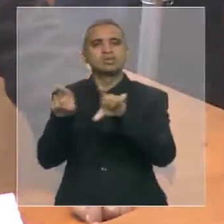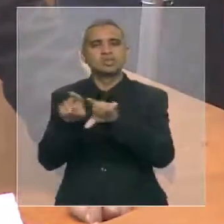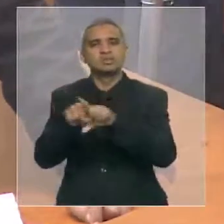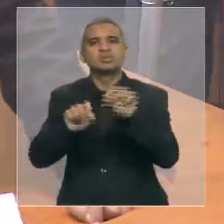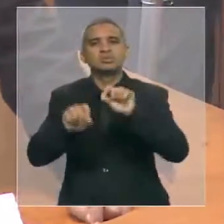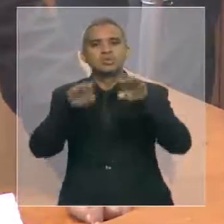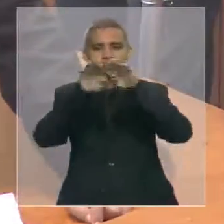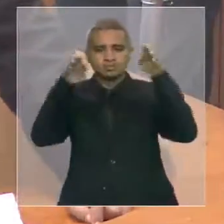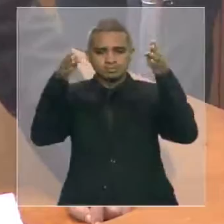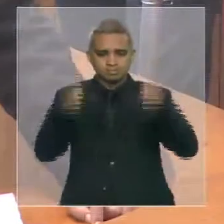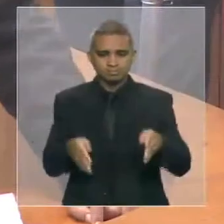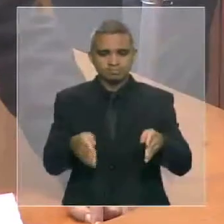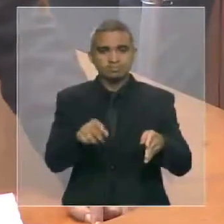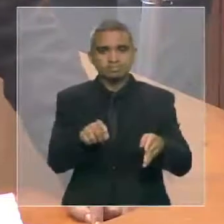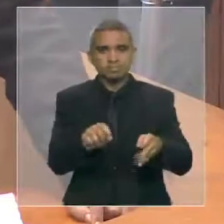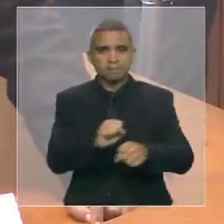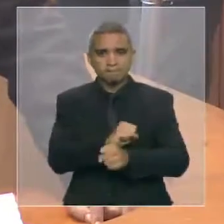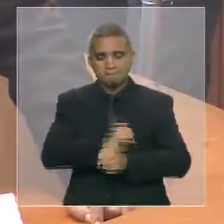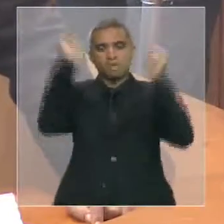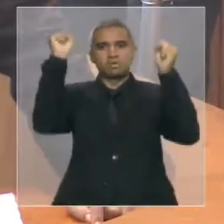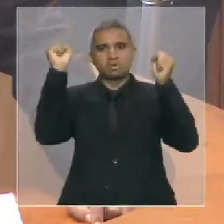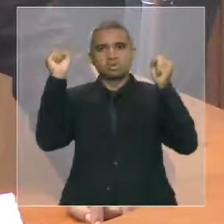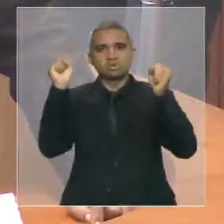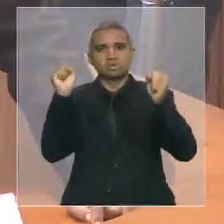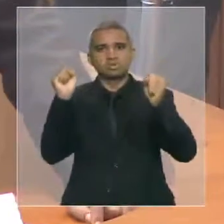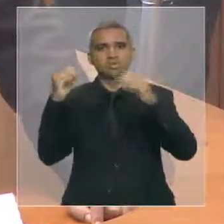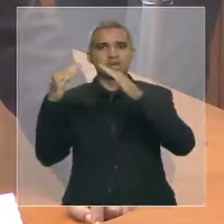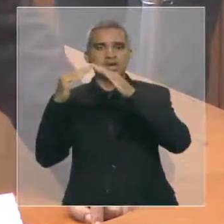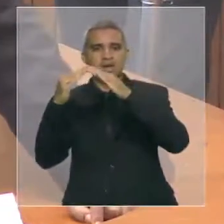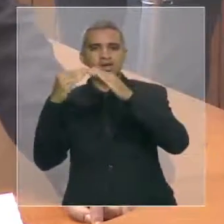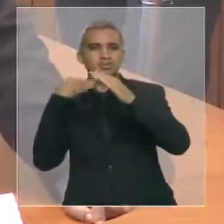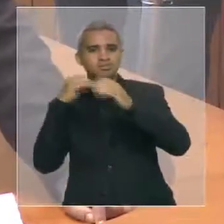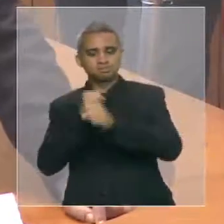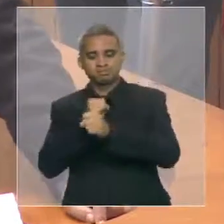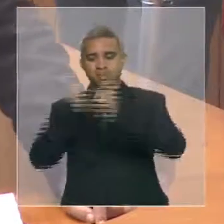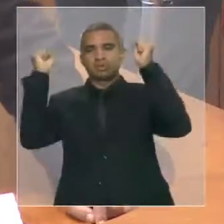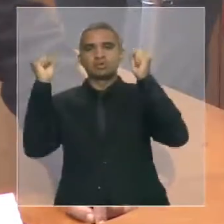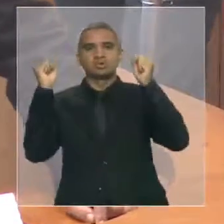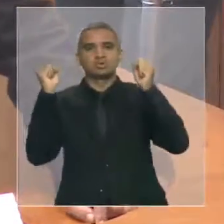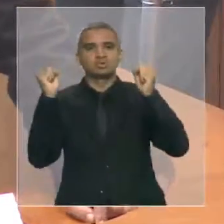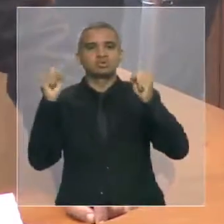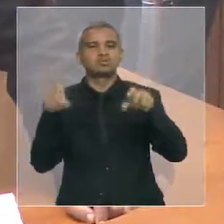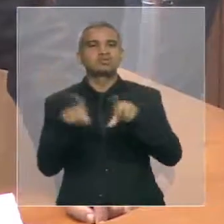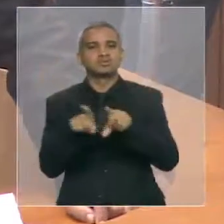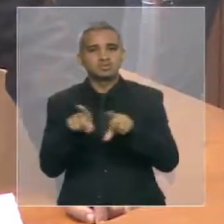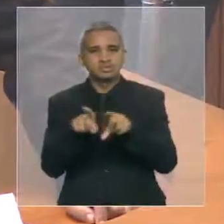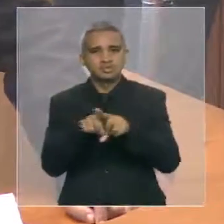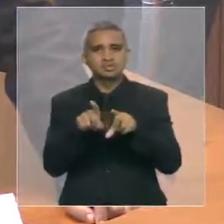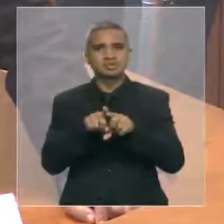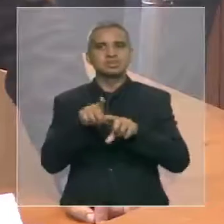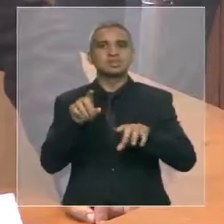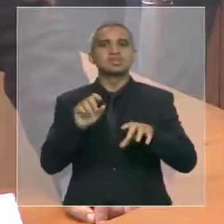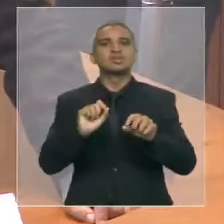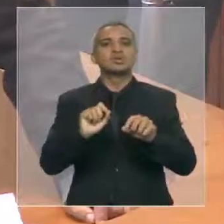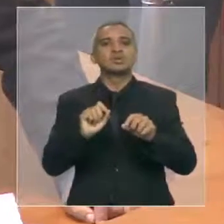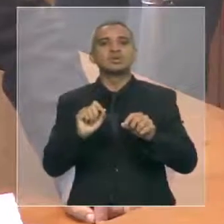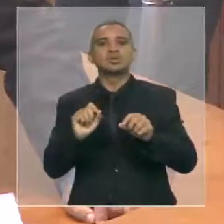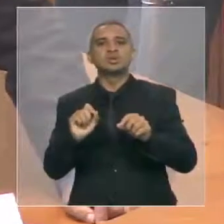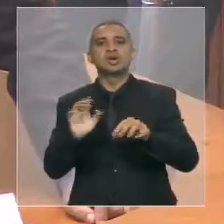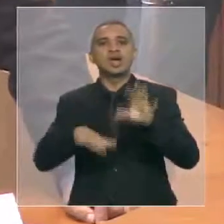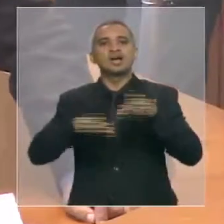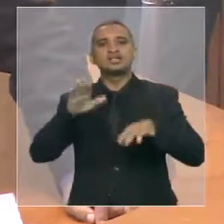eletrônicos, de agências bancárias, os crimes de sapatinho contra os servidores, os funcionários dos